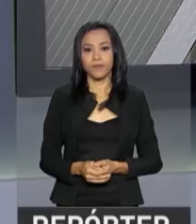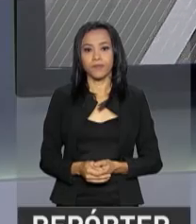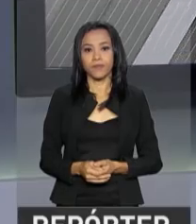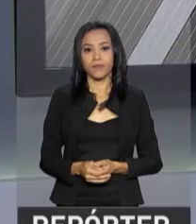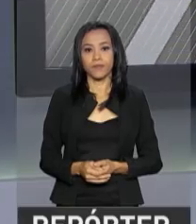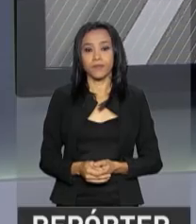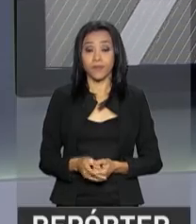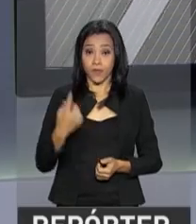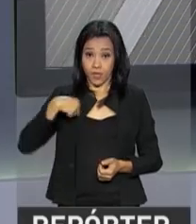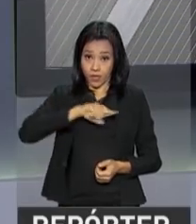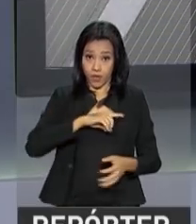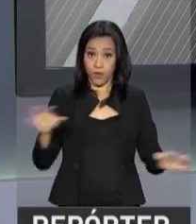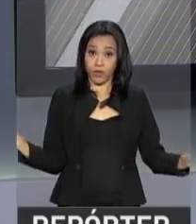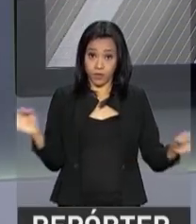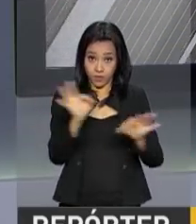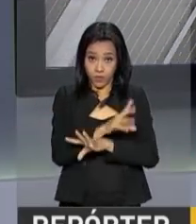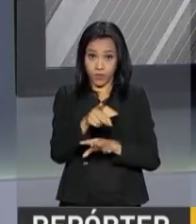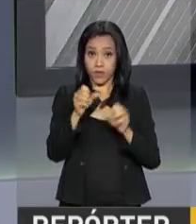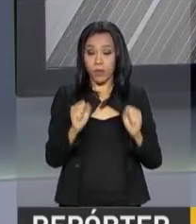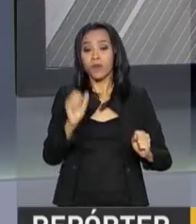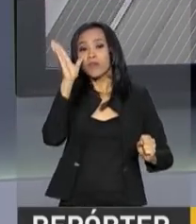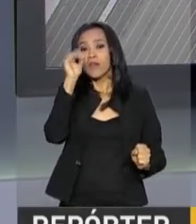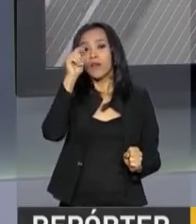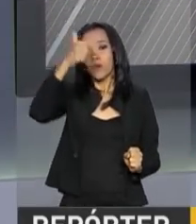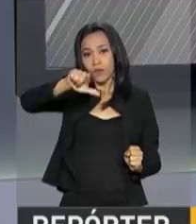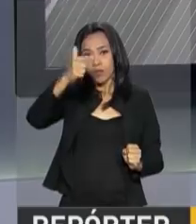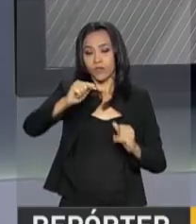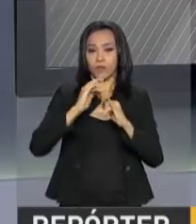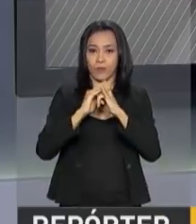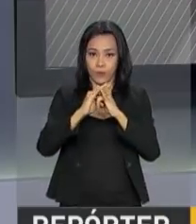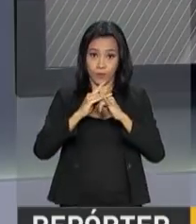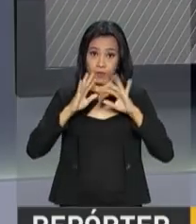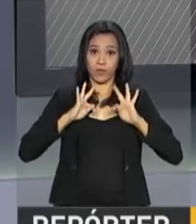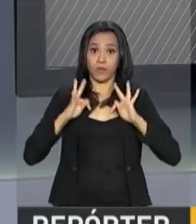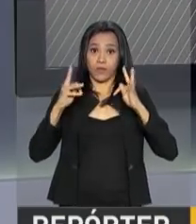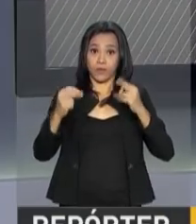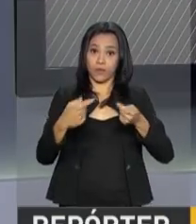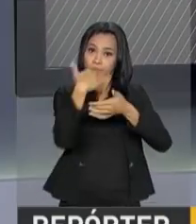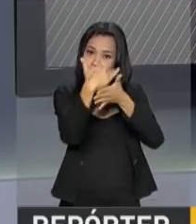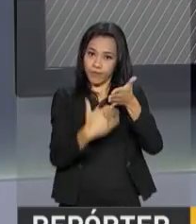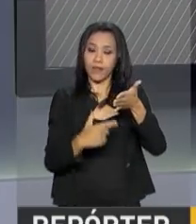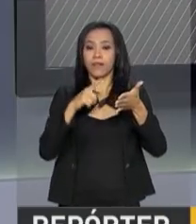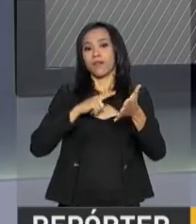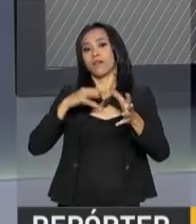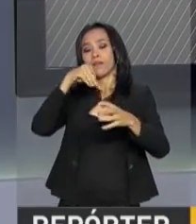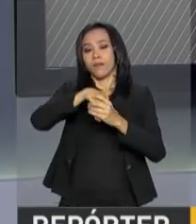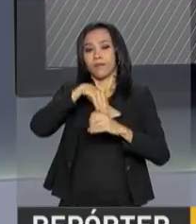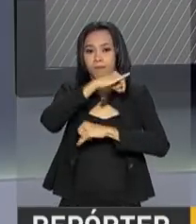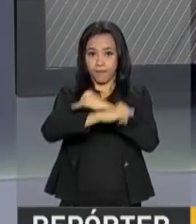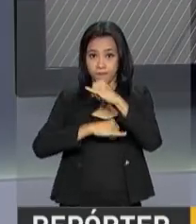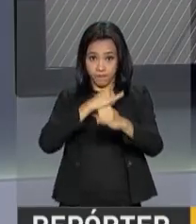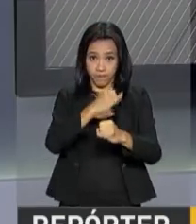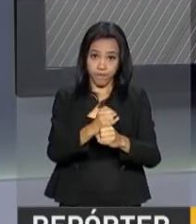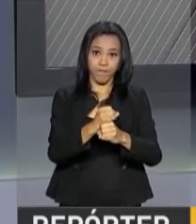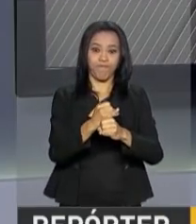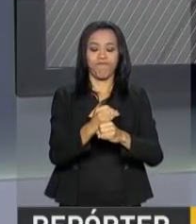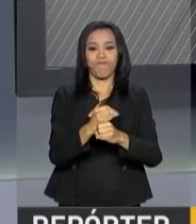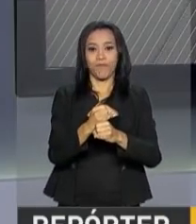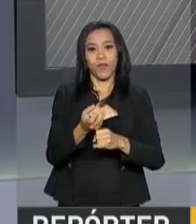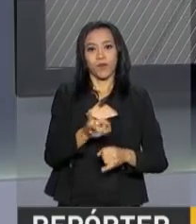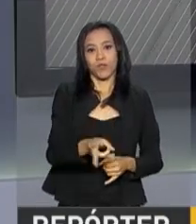nós ficamos por aqui você pode rever as reportagens no youtube e toda a programação também está na nossa página na internet